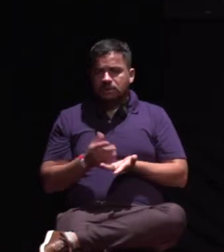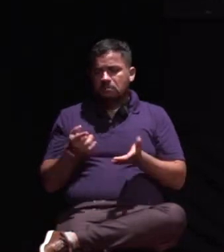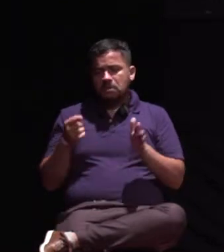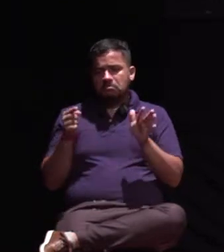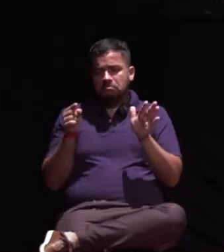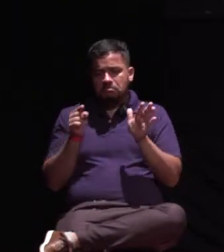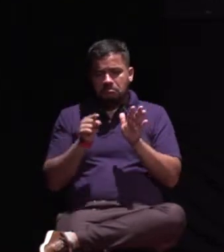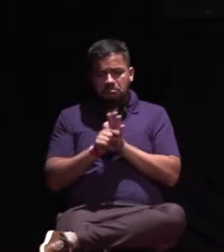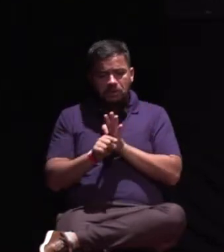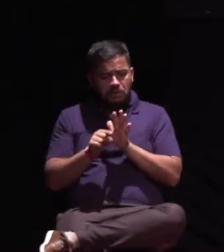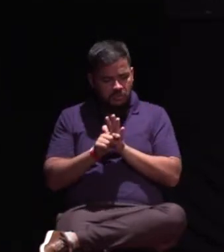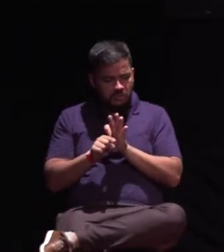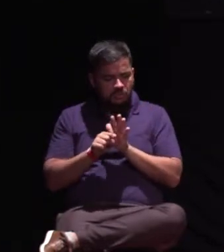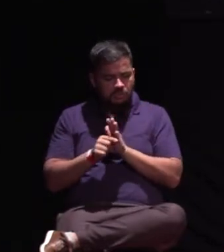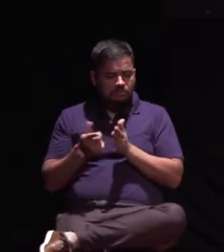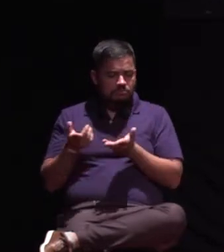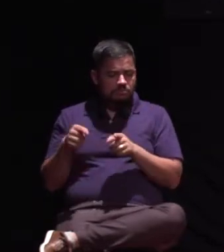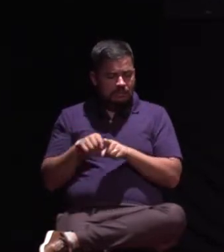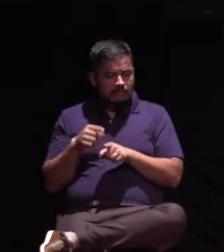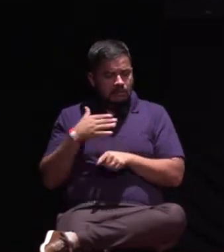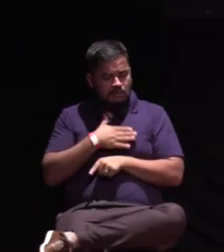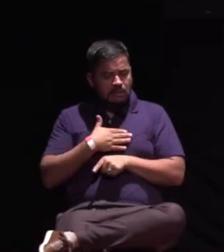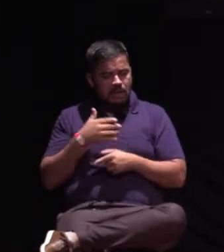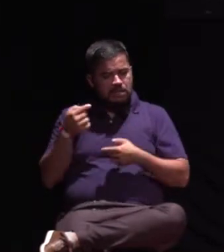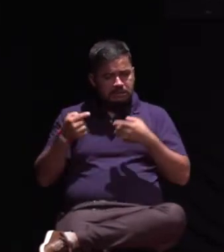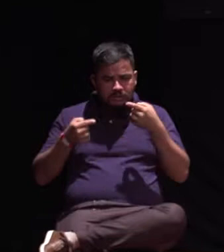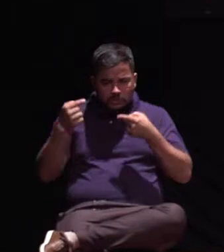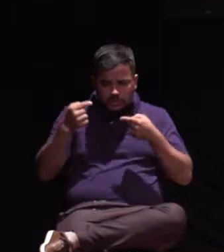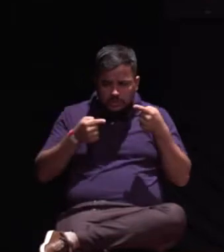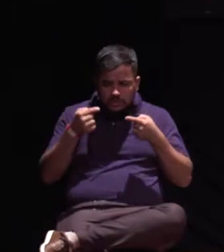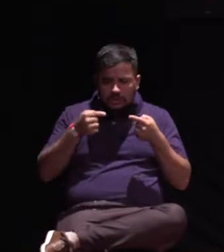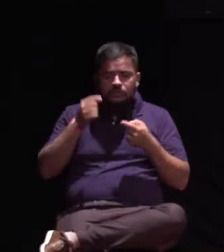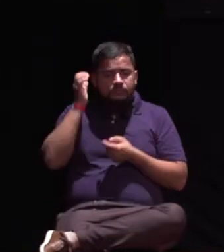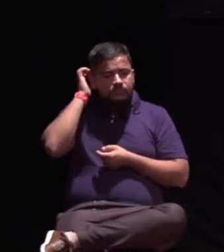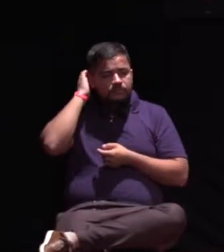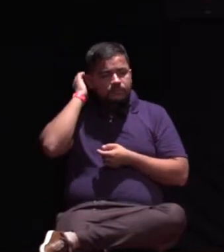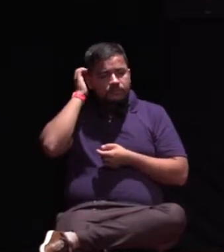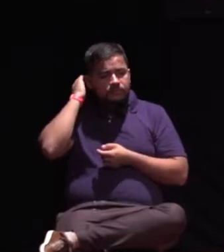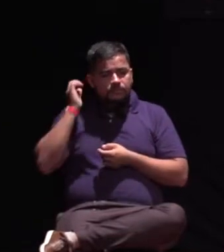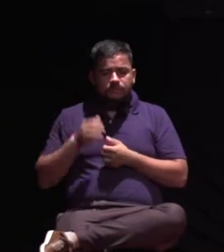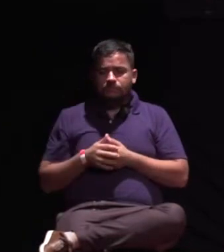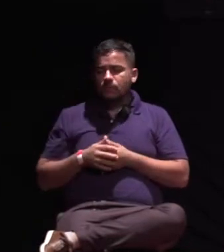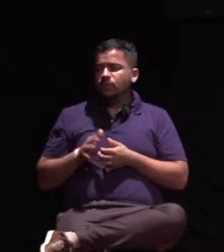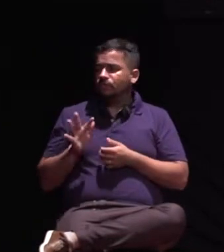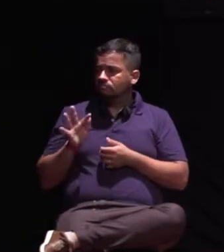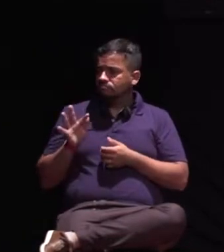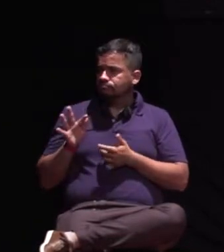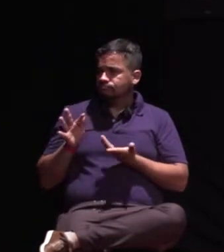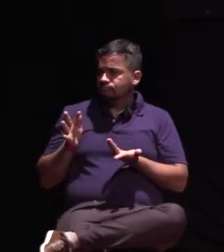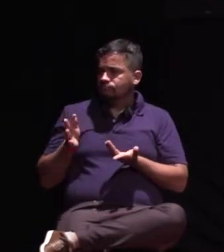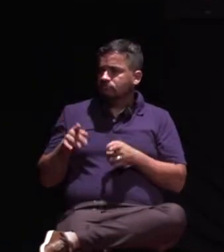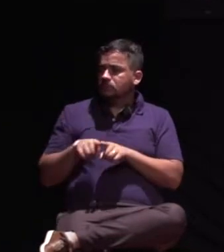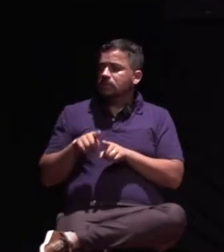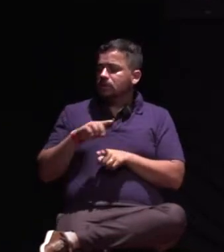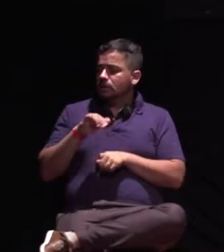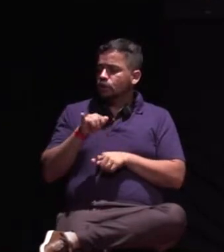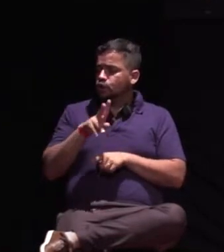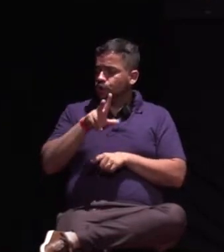pergunta, gostaria também de trazer para a discussão. E, finalmente,